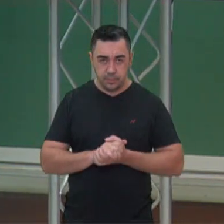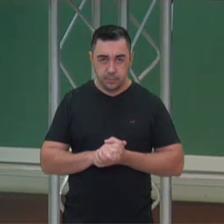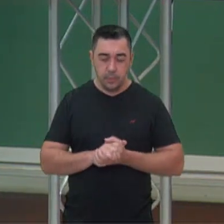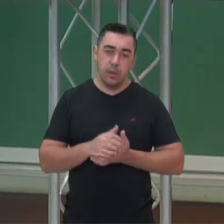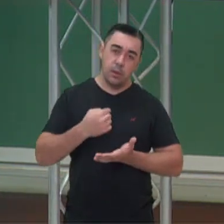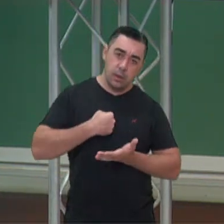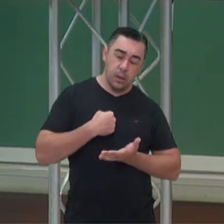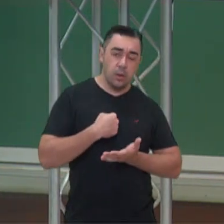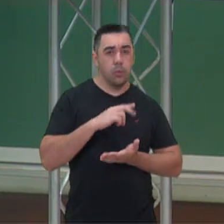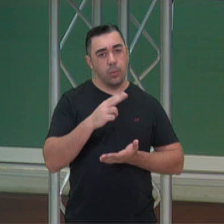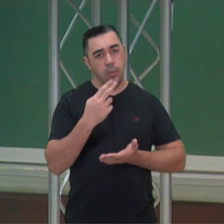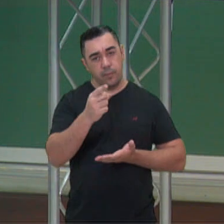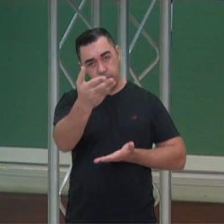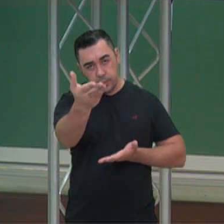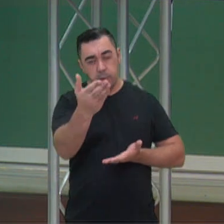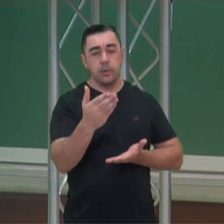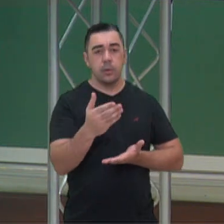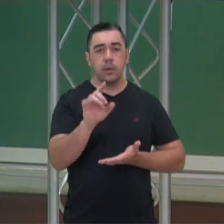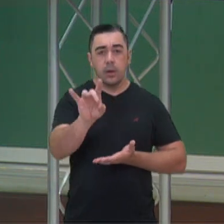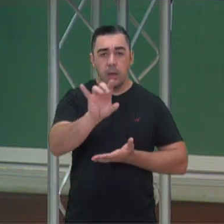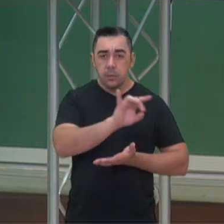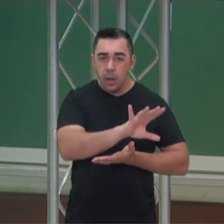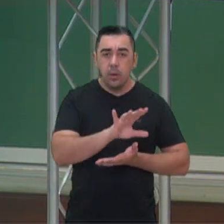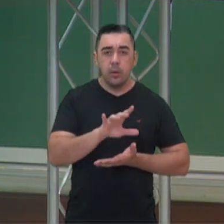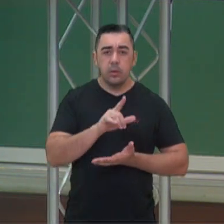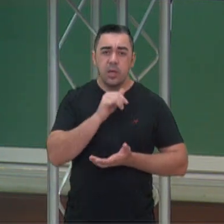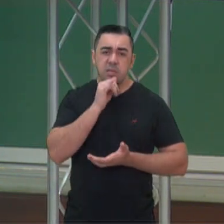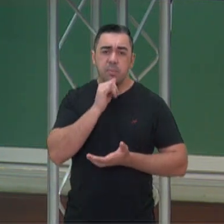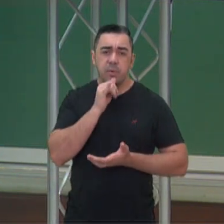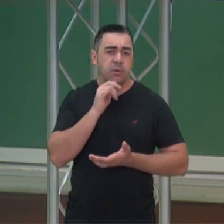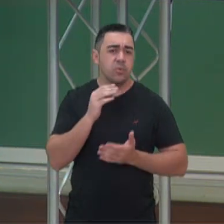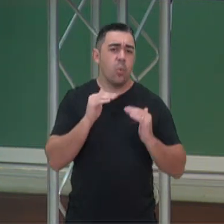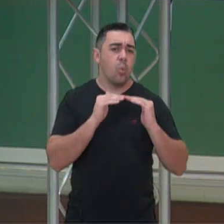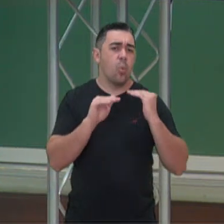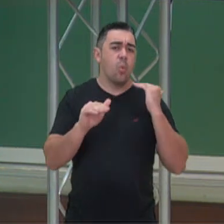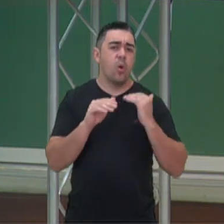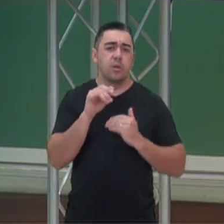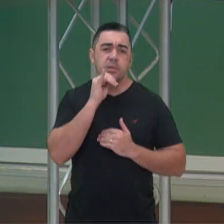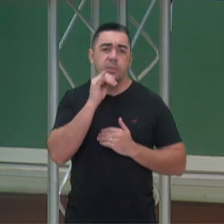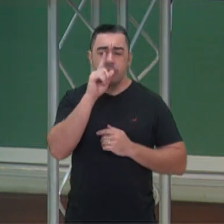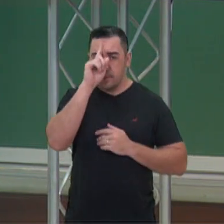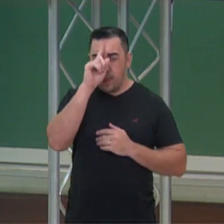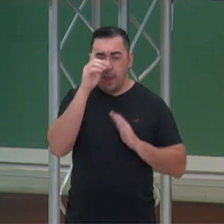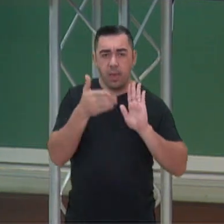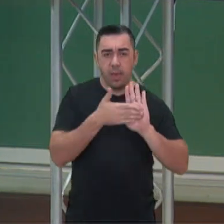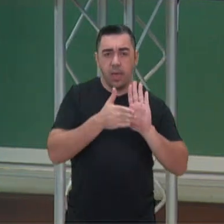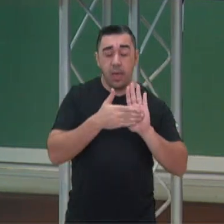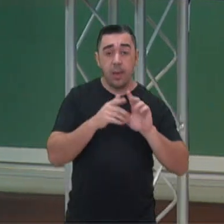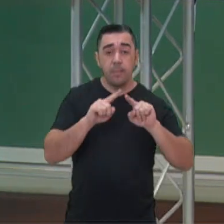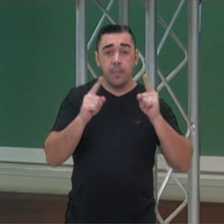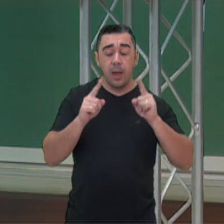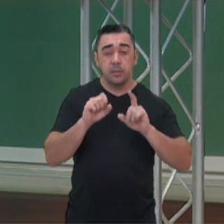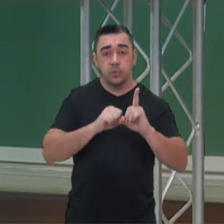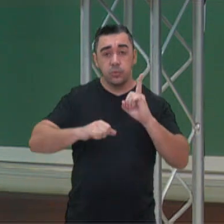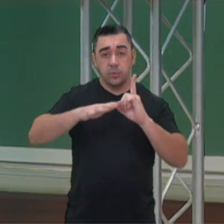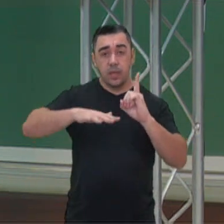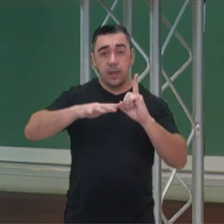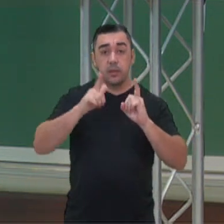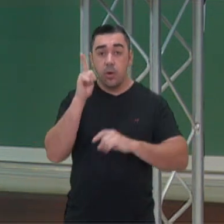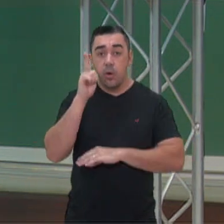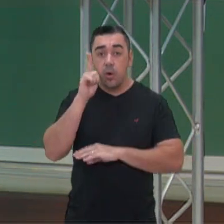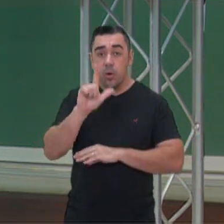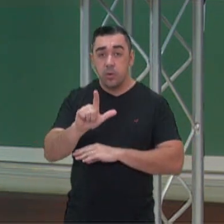ou eu, você, como uma questão de indivíduos, às vezes não concordamos com certas ideias. Mas para que a sociedade